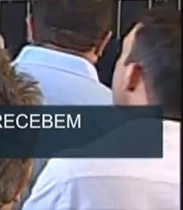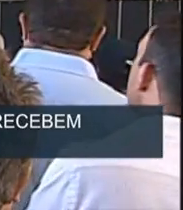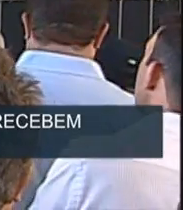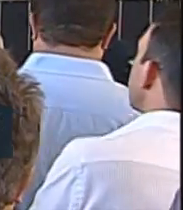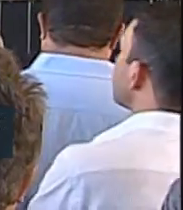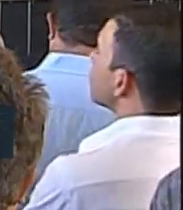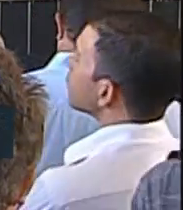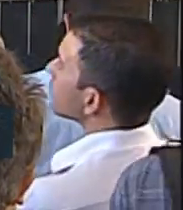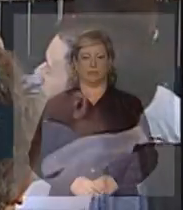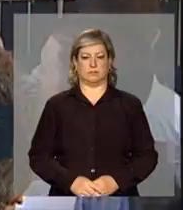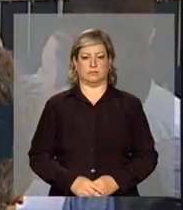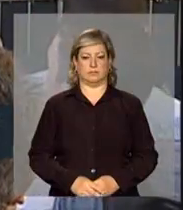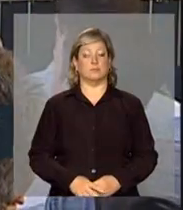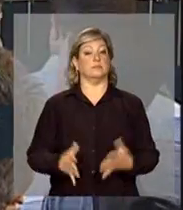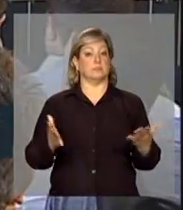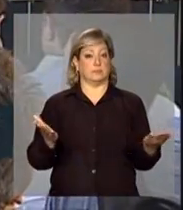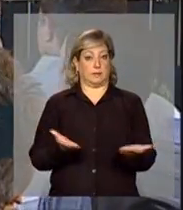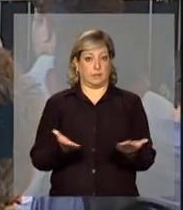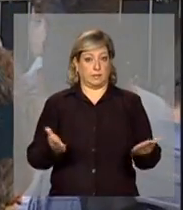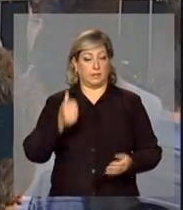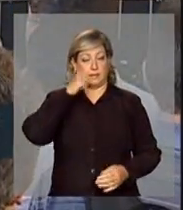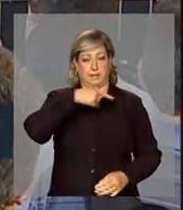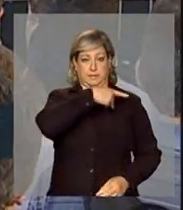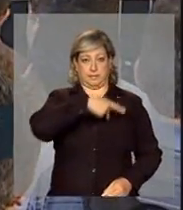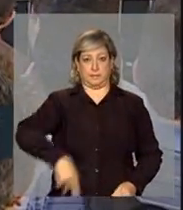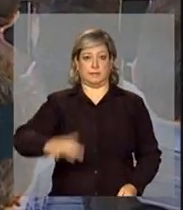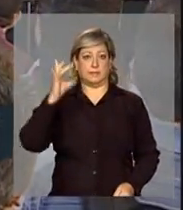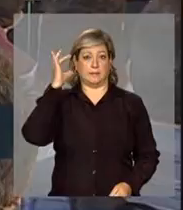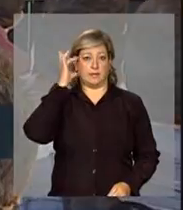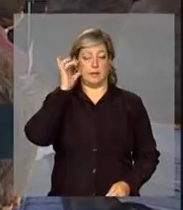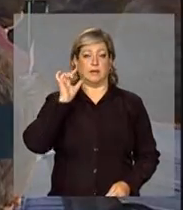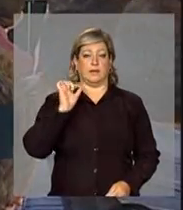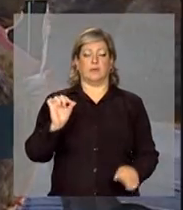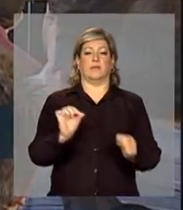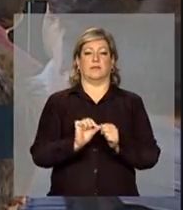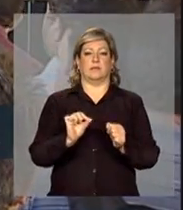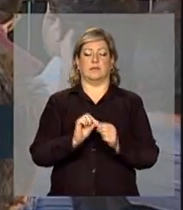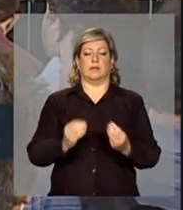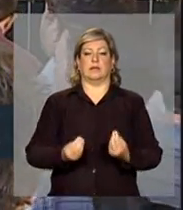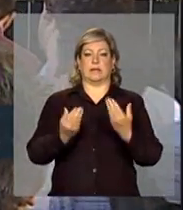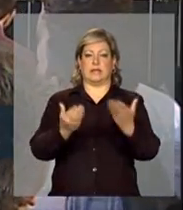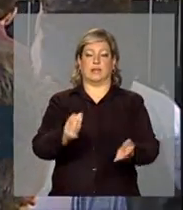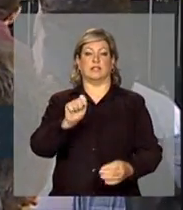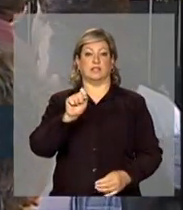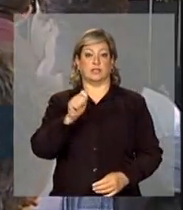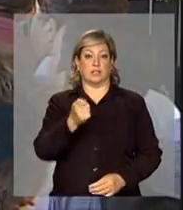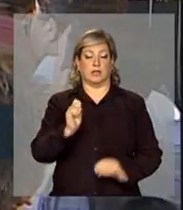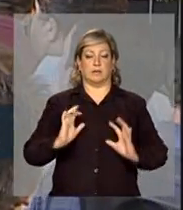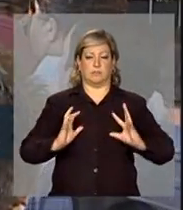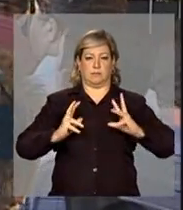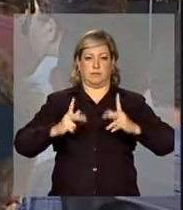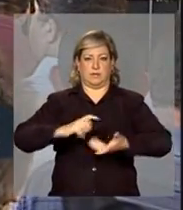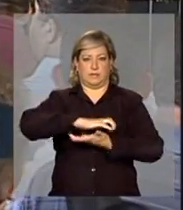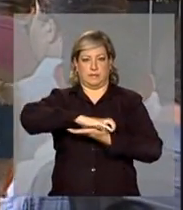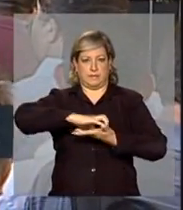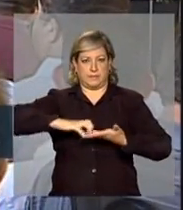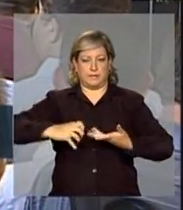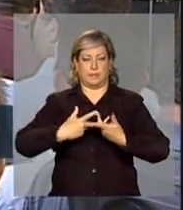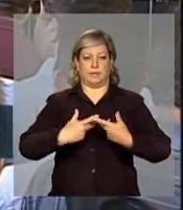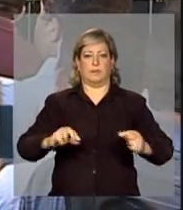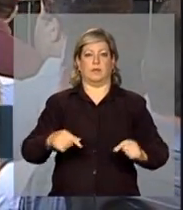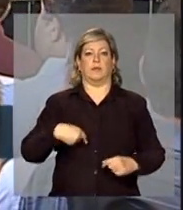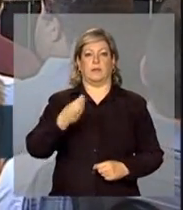Neste momento, a senhora Presidenta da República, Dilma Rousseff, procederá à entrega das chaves das máquinas retroescavadeiras